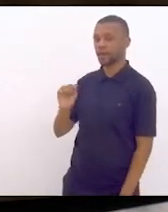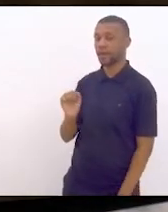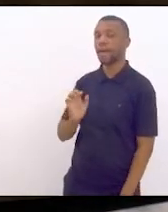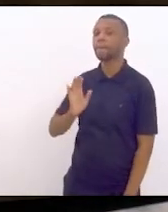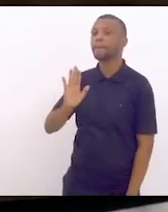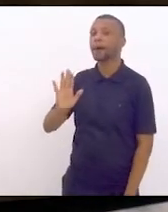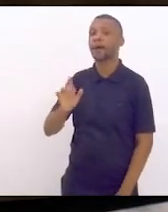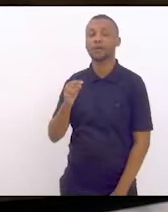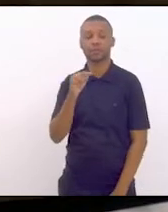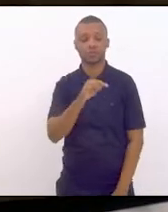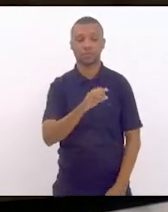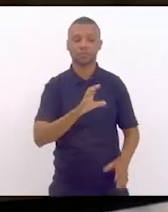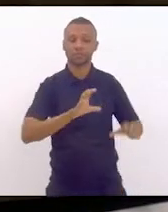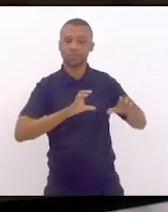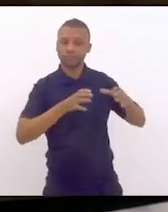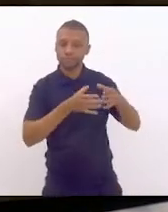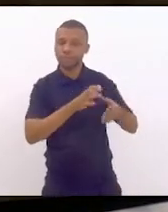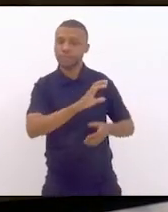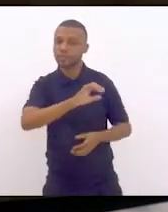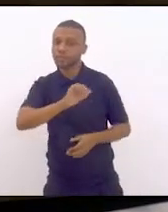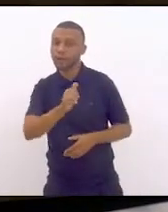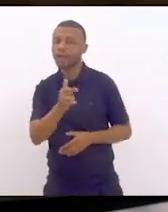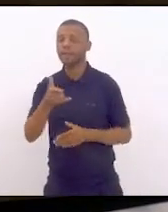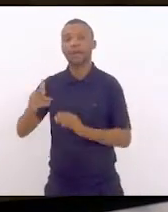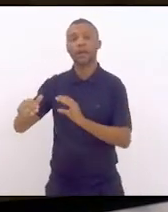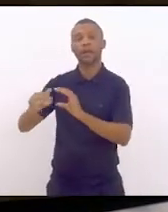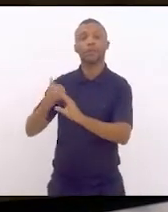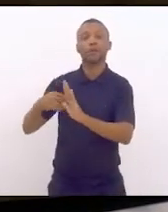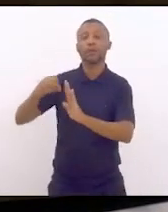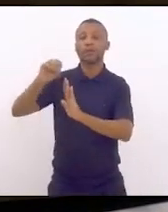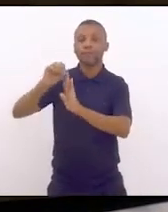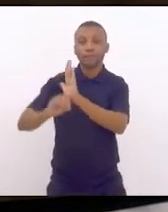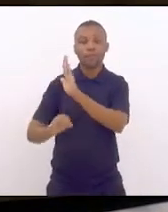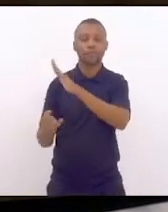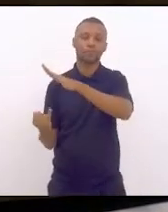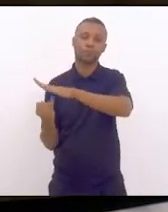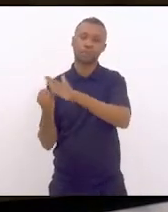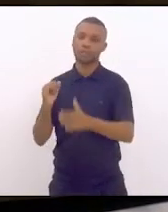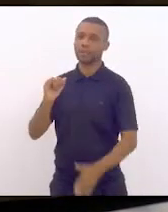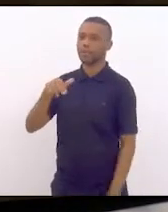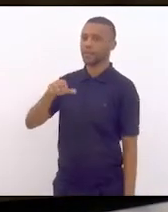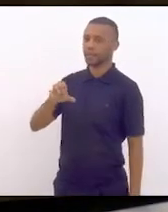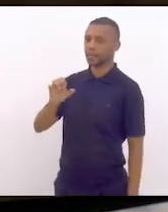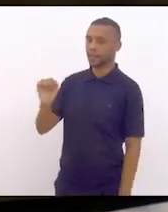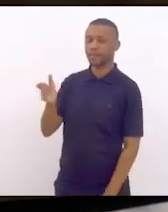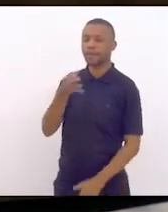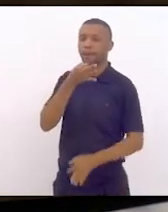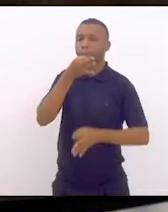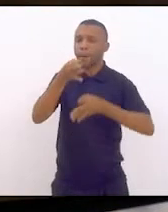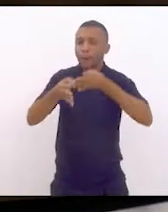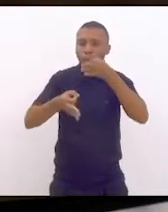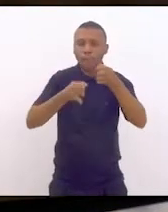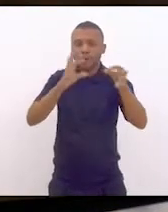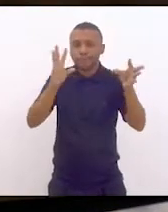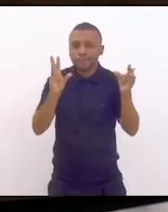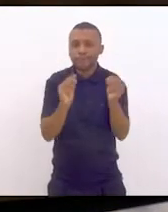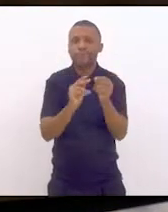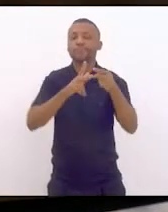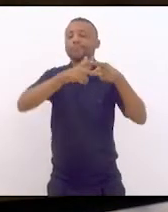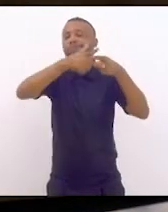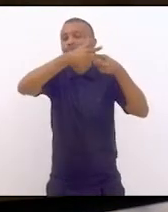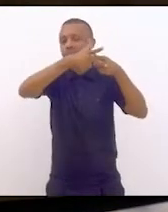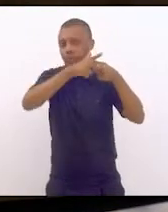recebeu ofício do INEA e o próprio INEA fez algumas pequenas